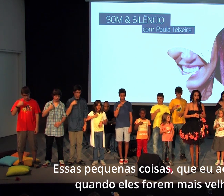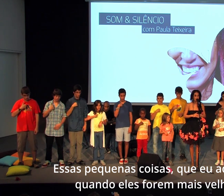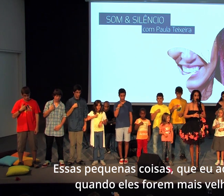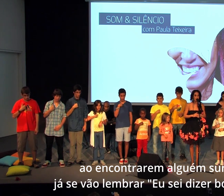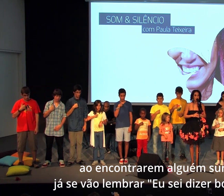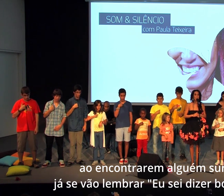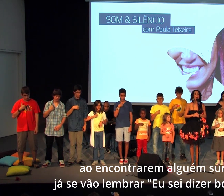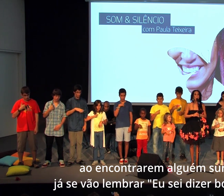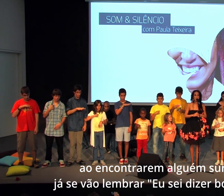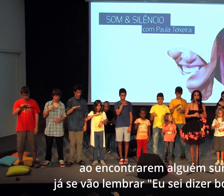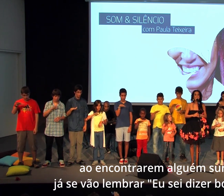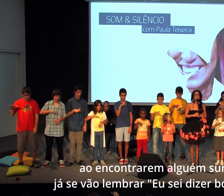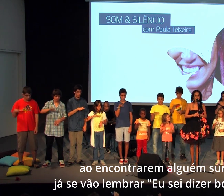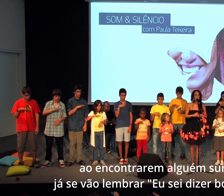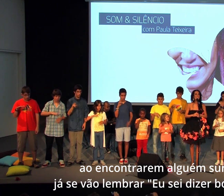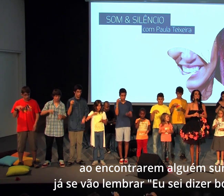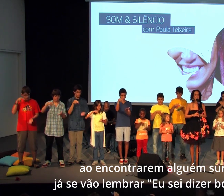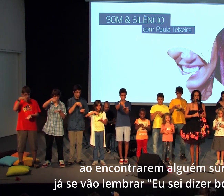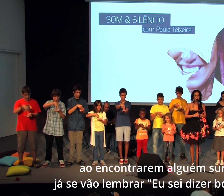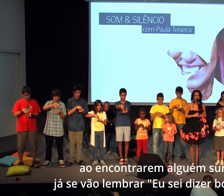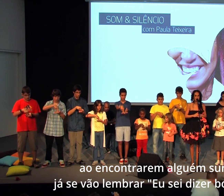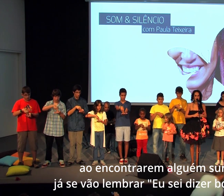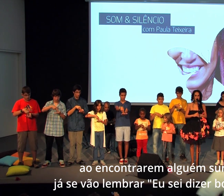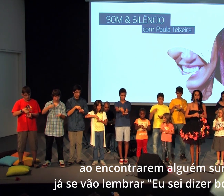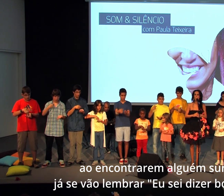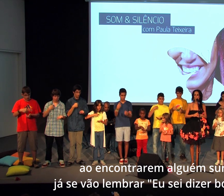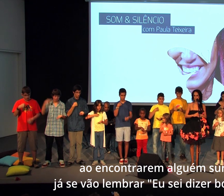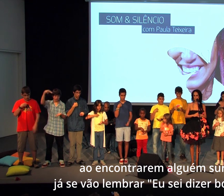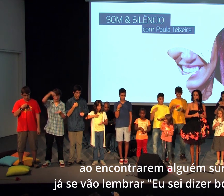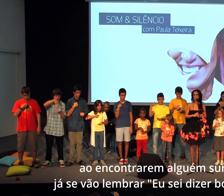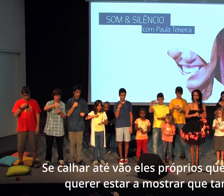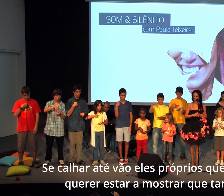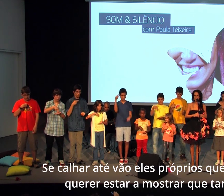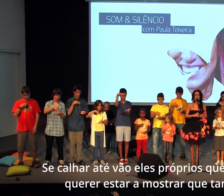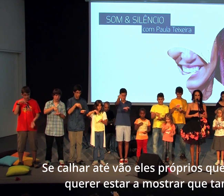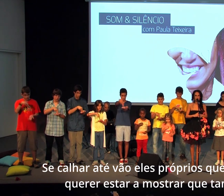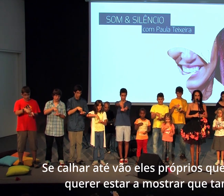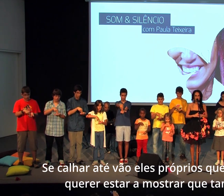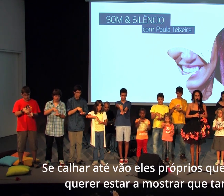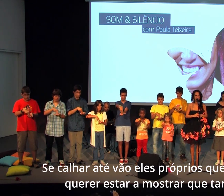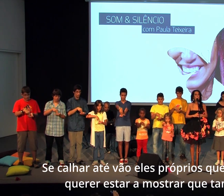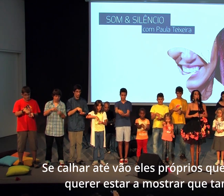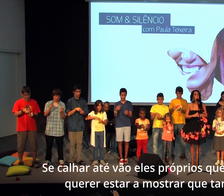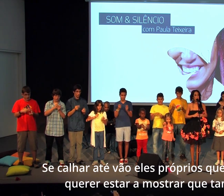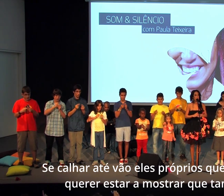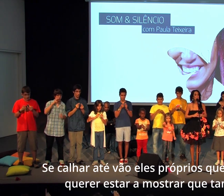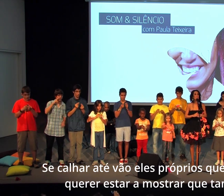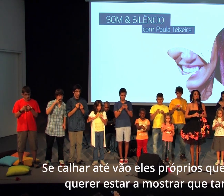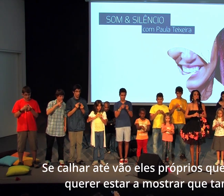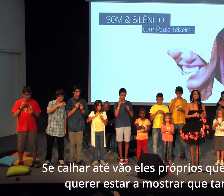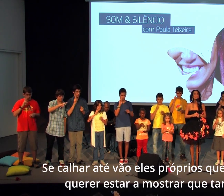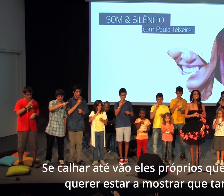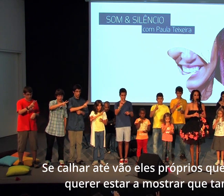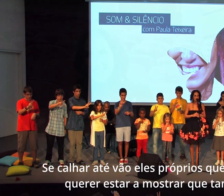ou encontrarem alguém surdo, já se vão lembrar: ah, eu sei dizer bom dia. Se calhar até vão eles próprios querer falar, vão